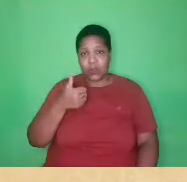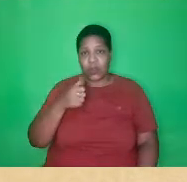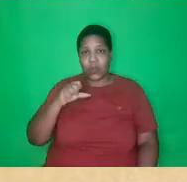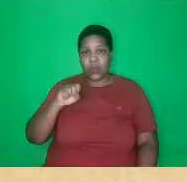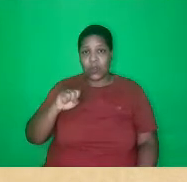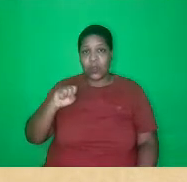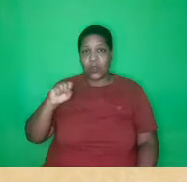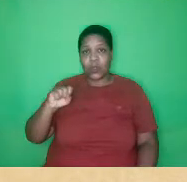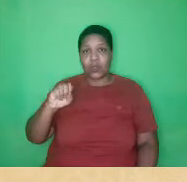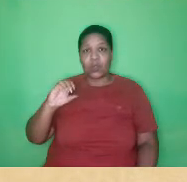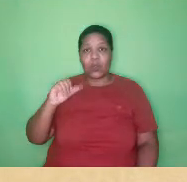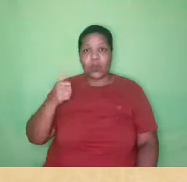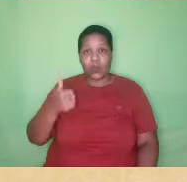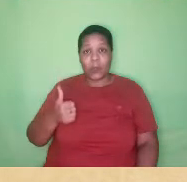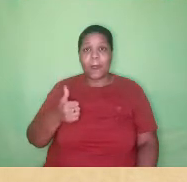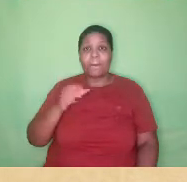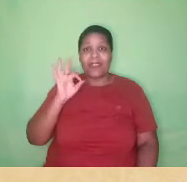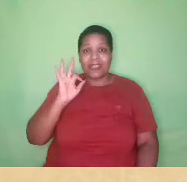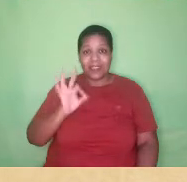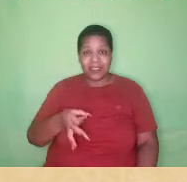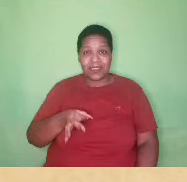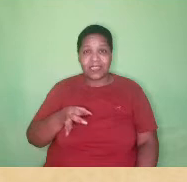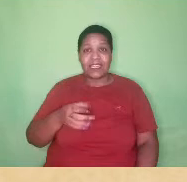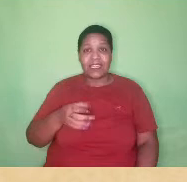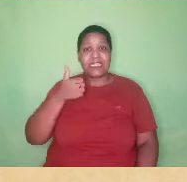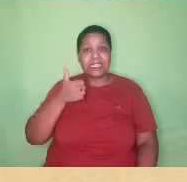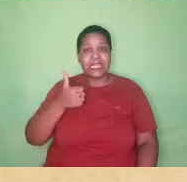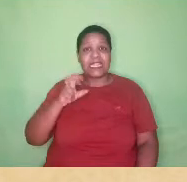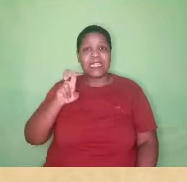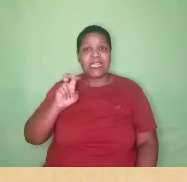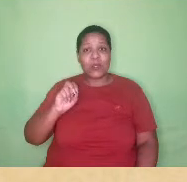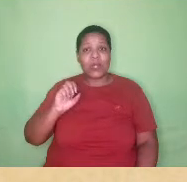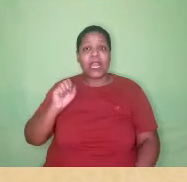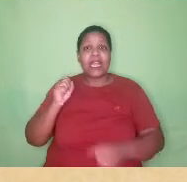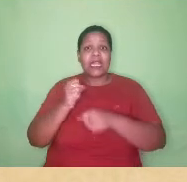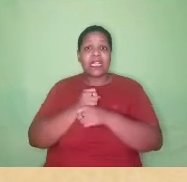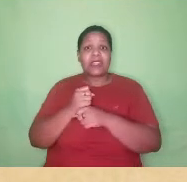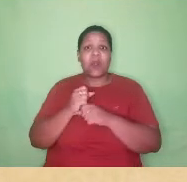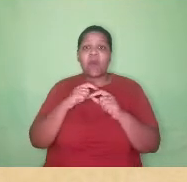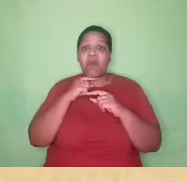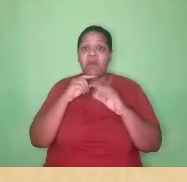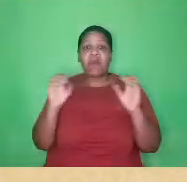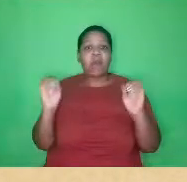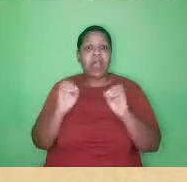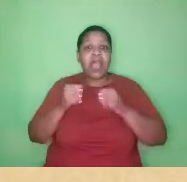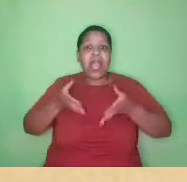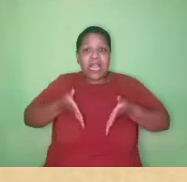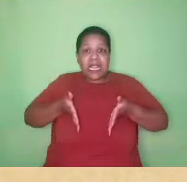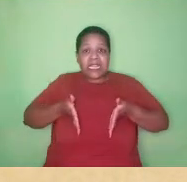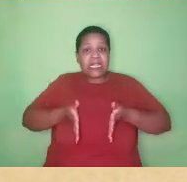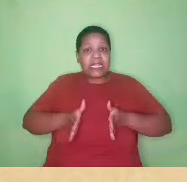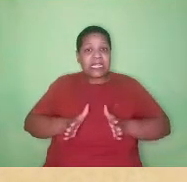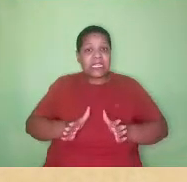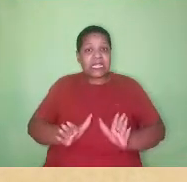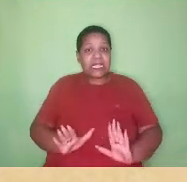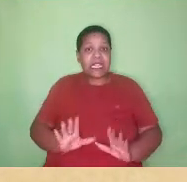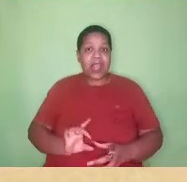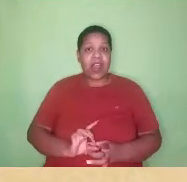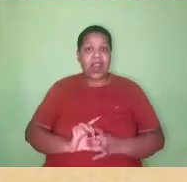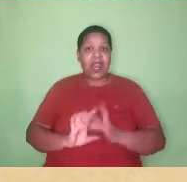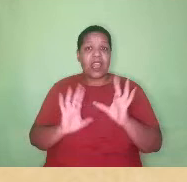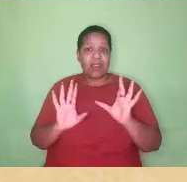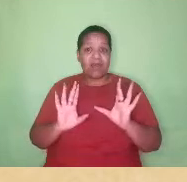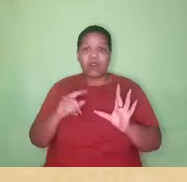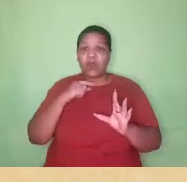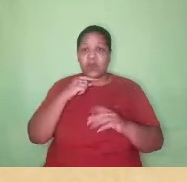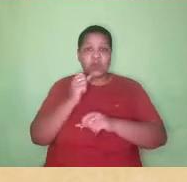fazendo exatamente 150 anos, ninguém mais poderia nascer escravizado no Brasil.